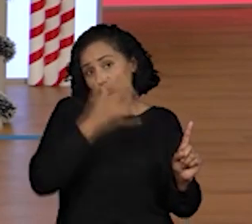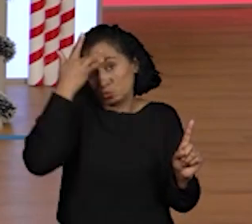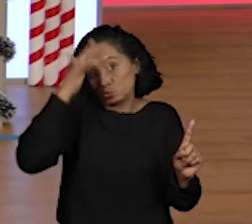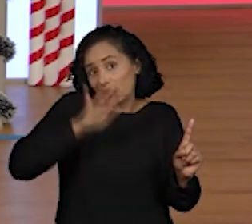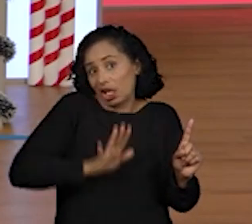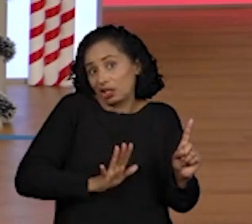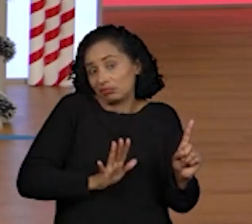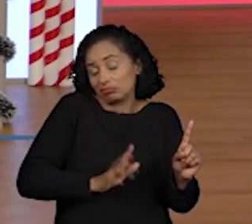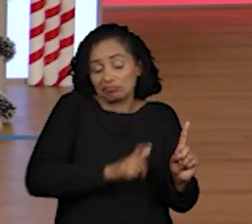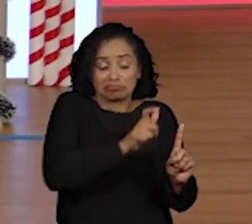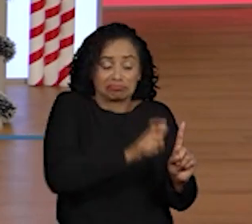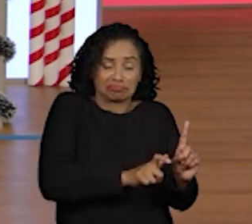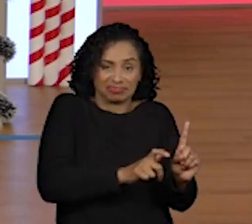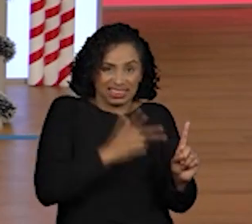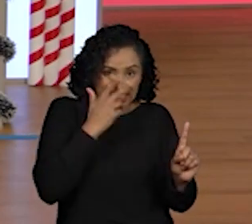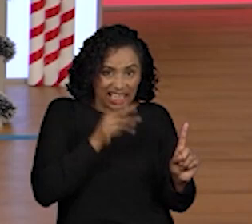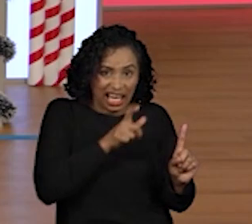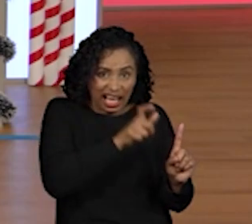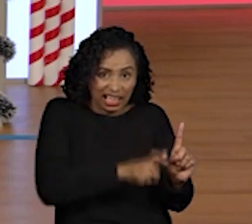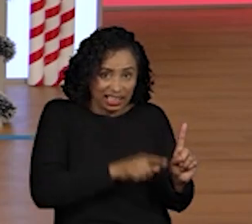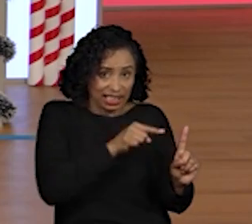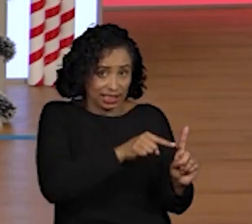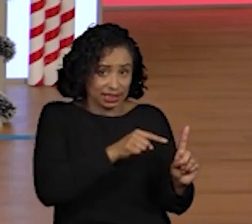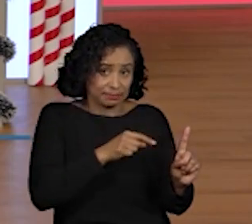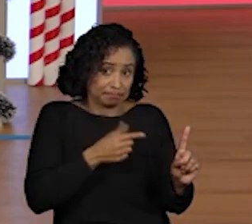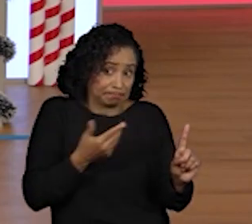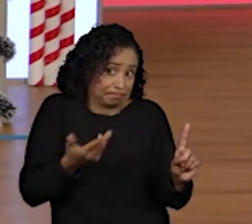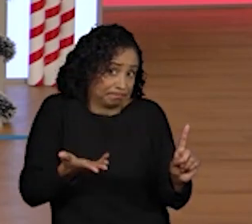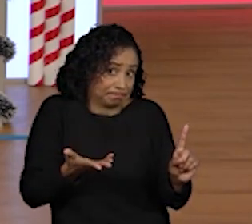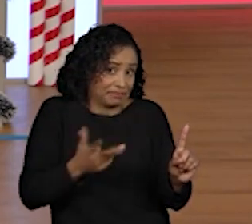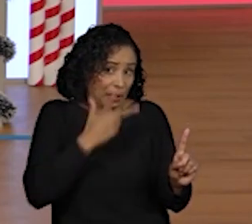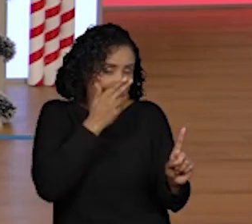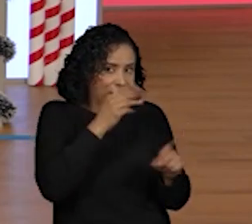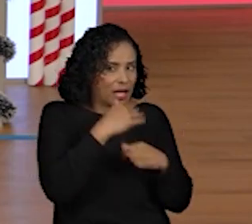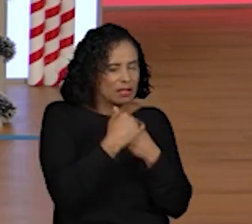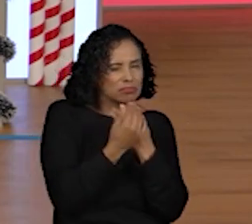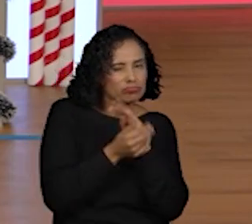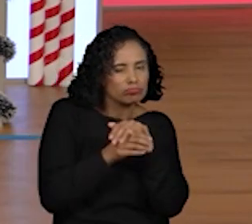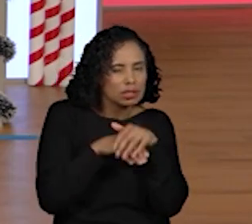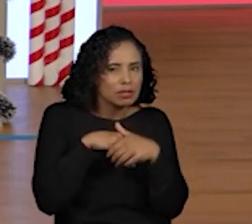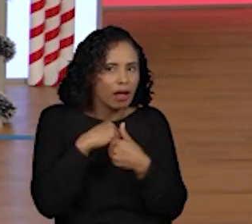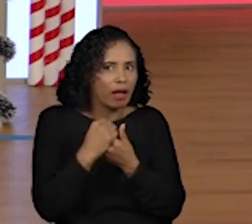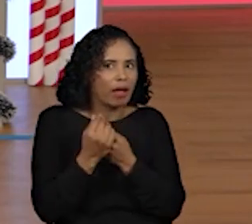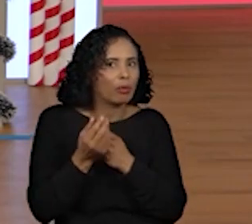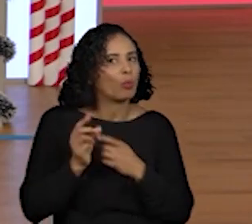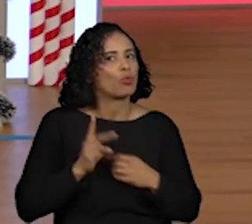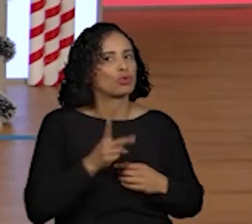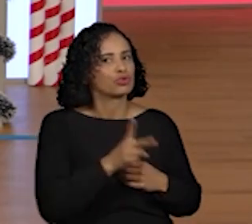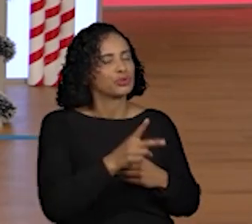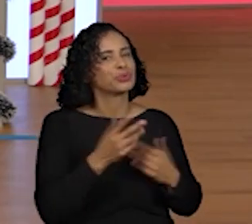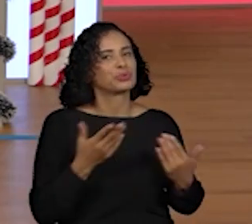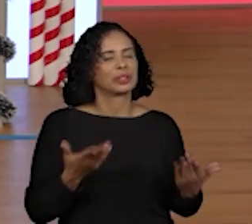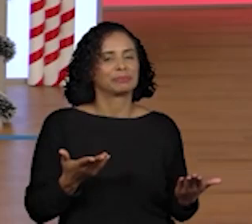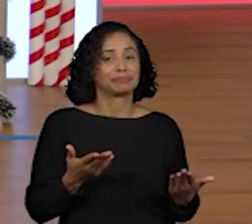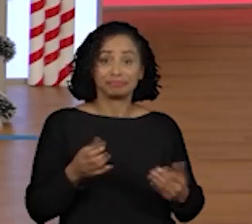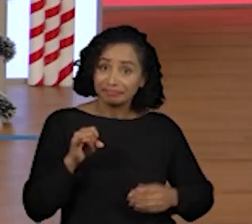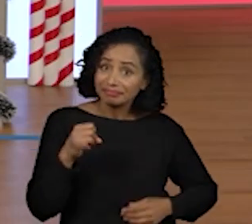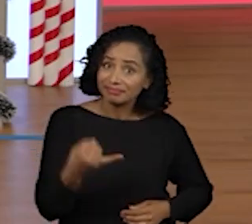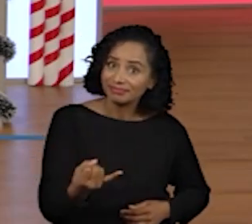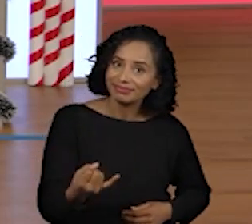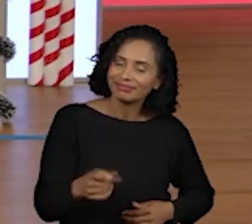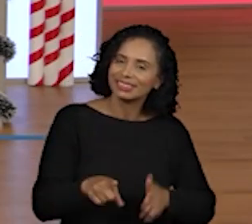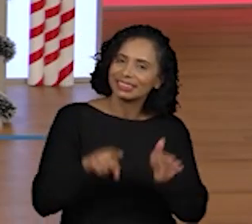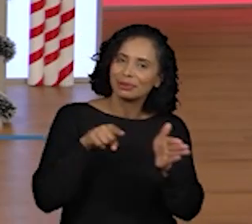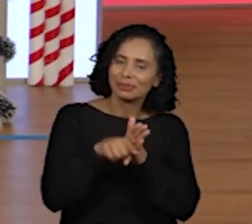disso. Então, continua um mistério. Sim, essa é a pergunta que